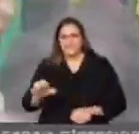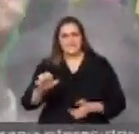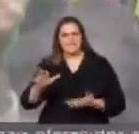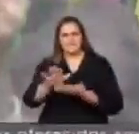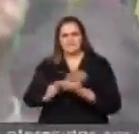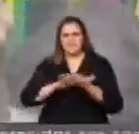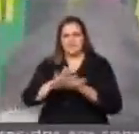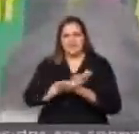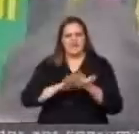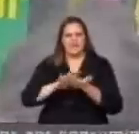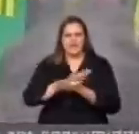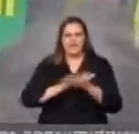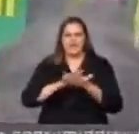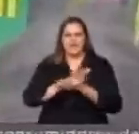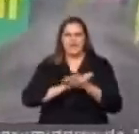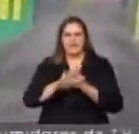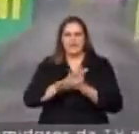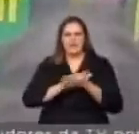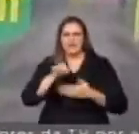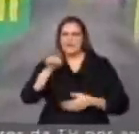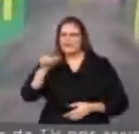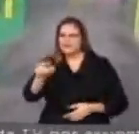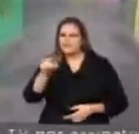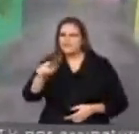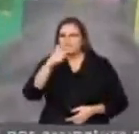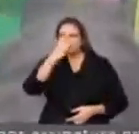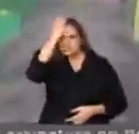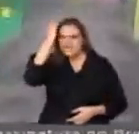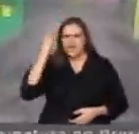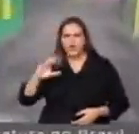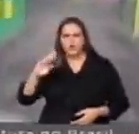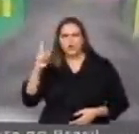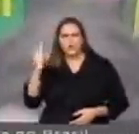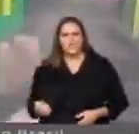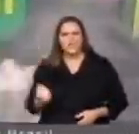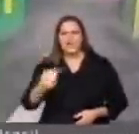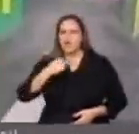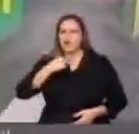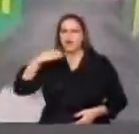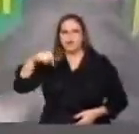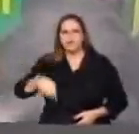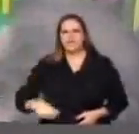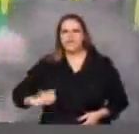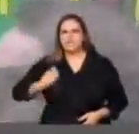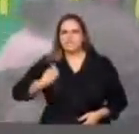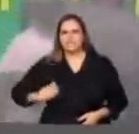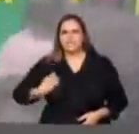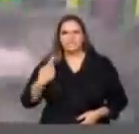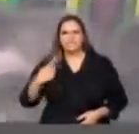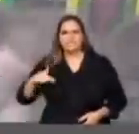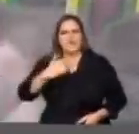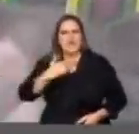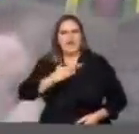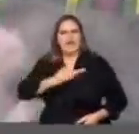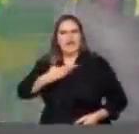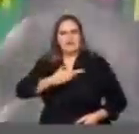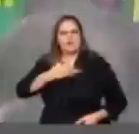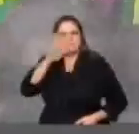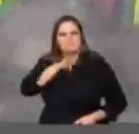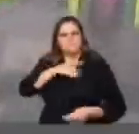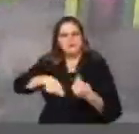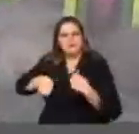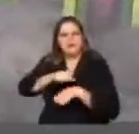não tinha que estar nessa cadeira é você, Cunha. Você e seus cúmplices tramando